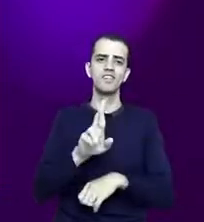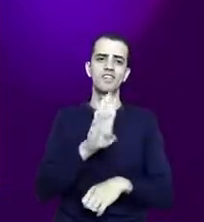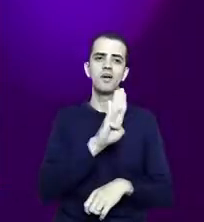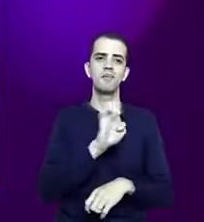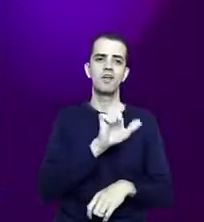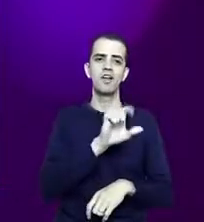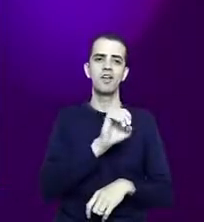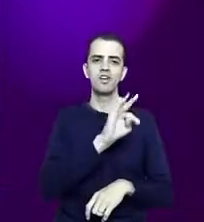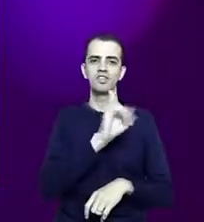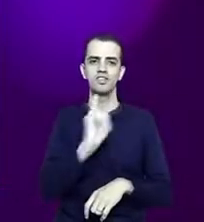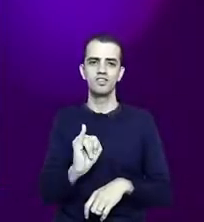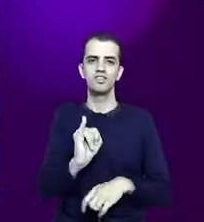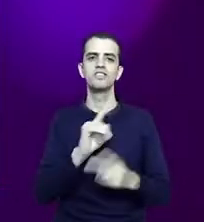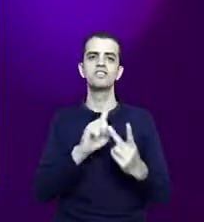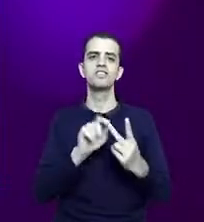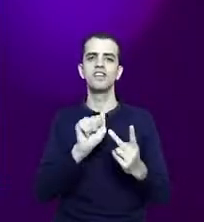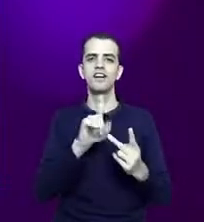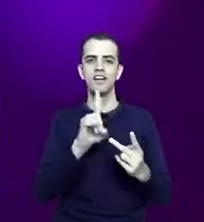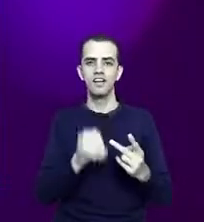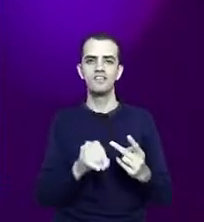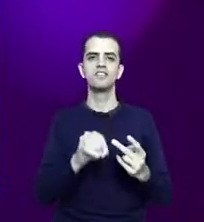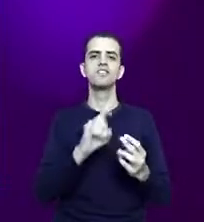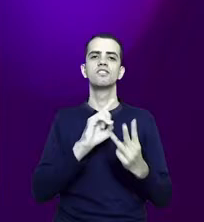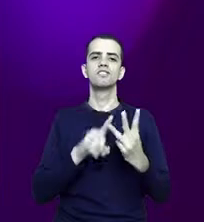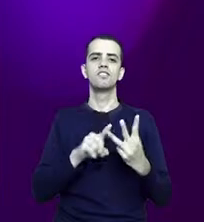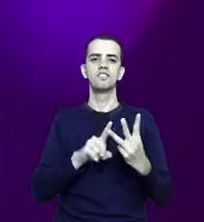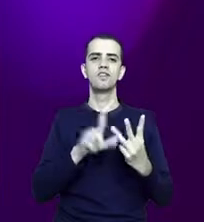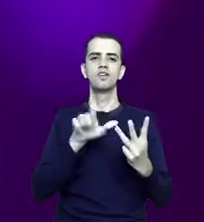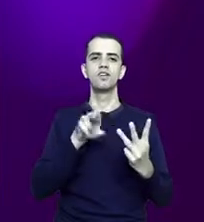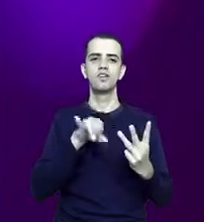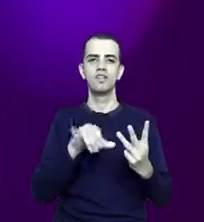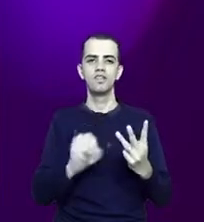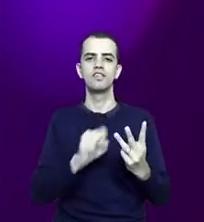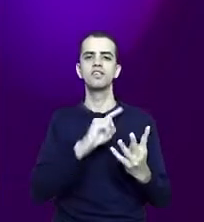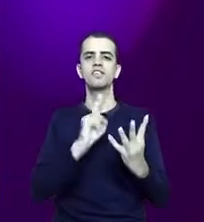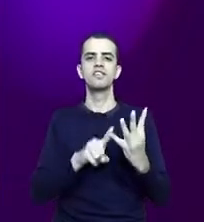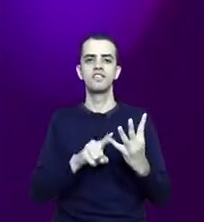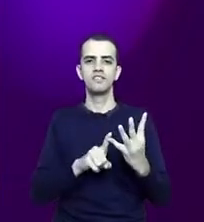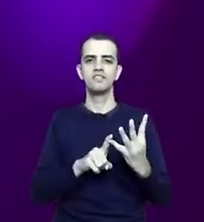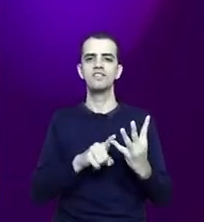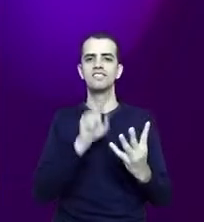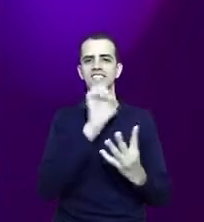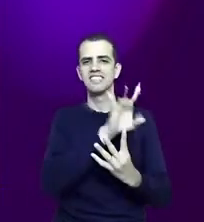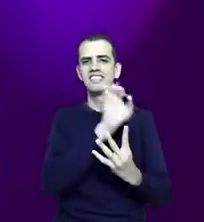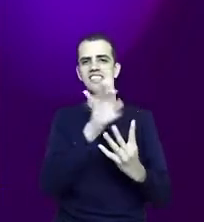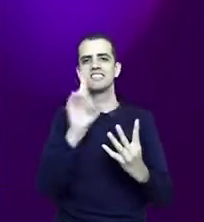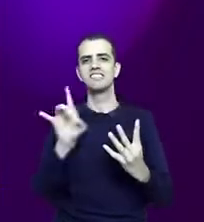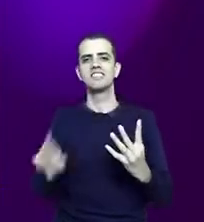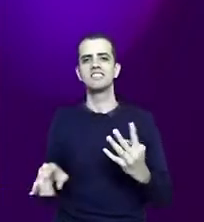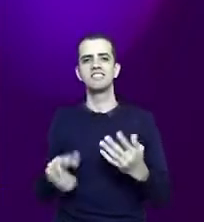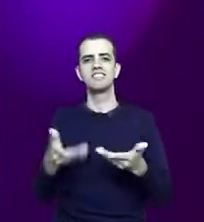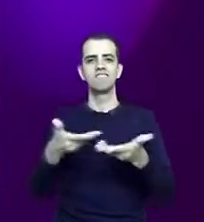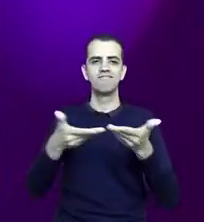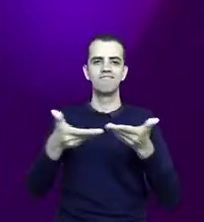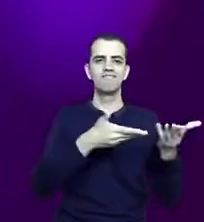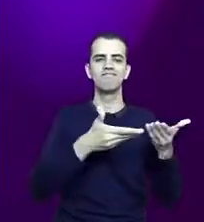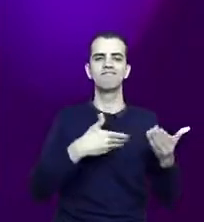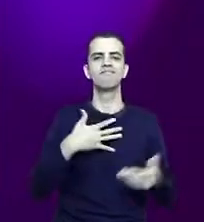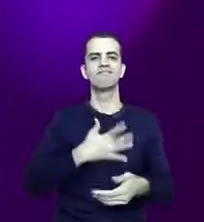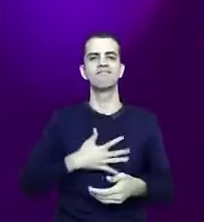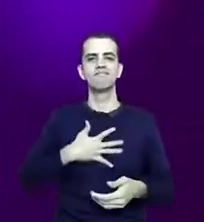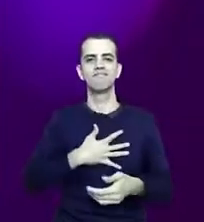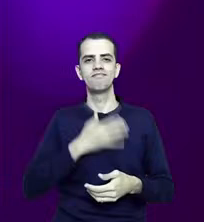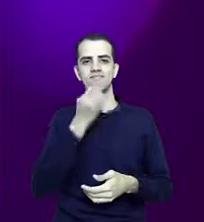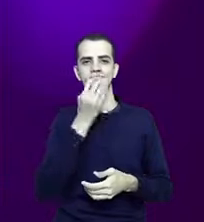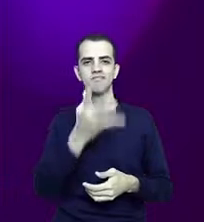Marcela Fernandes, doutor Aldo Kimura e doutor Luiz Antônio Buendia. Prazer compartilhar a mesa com os senhores.